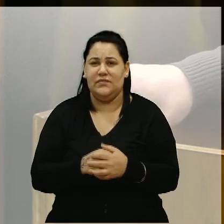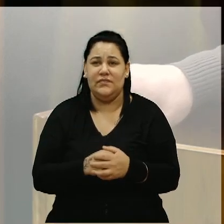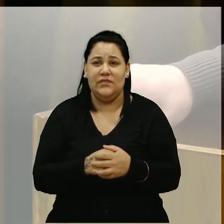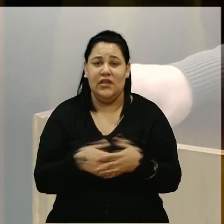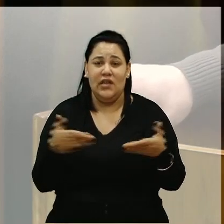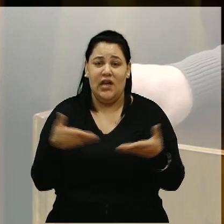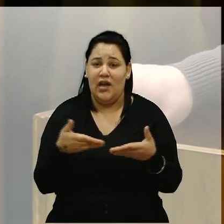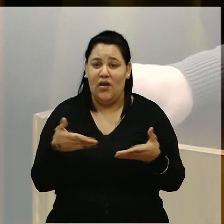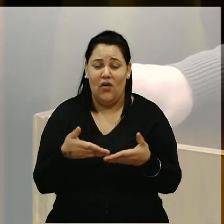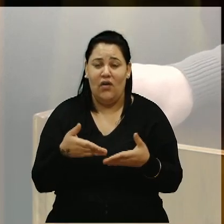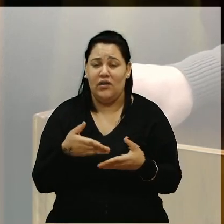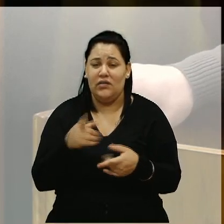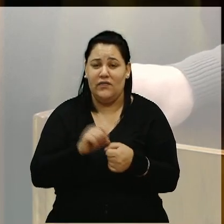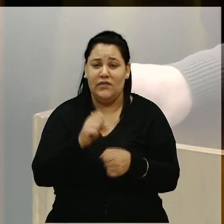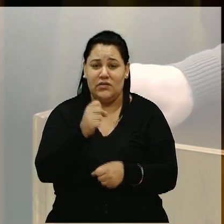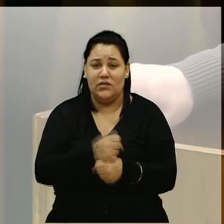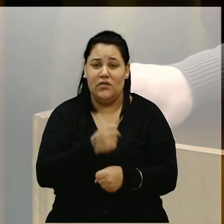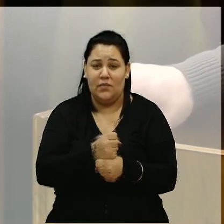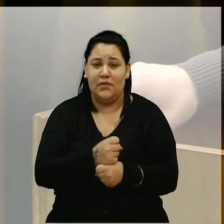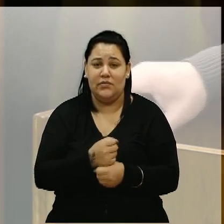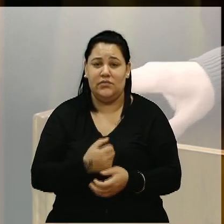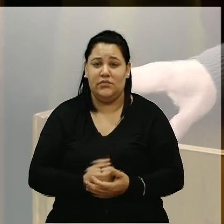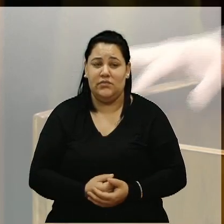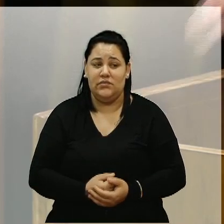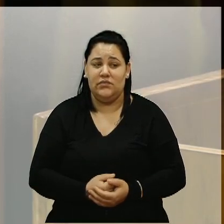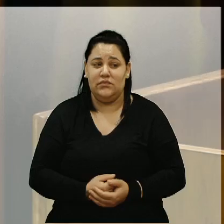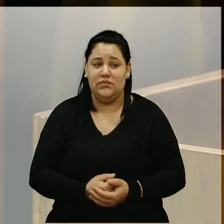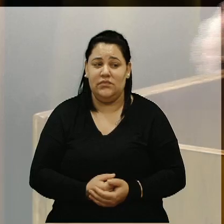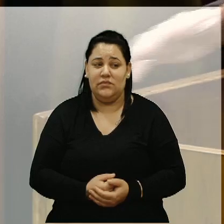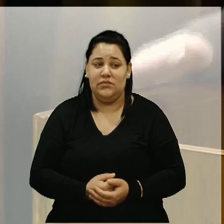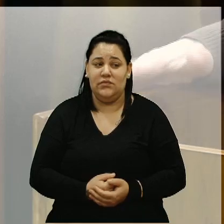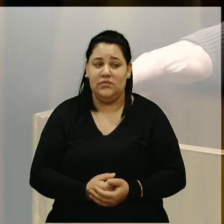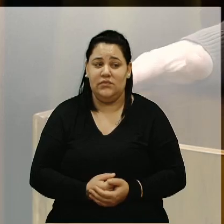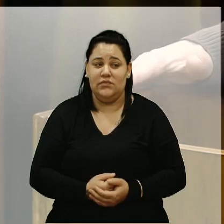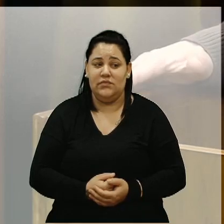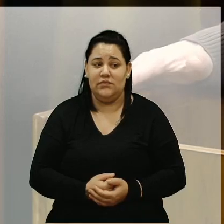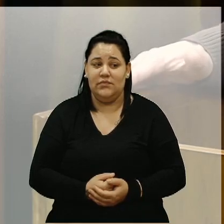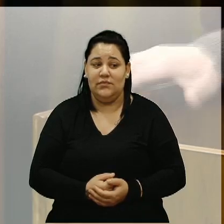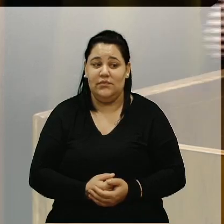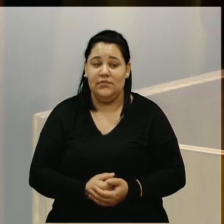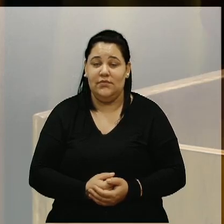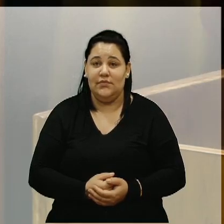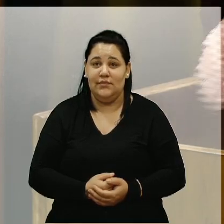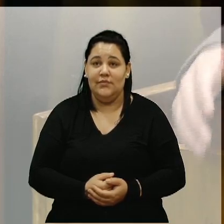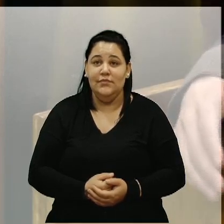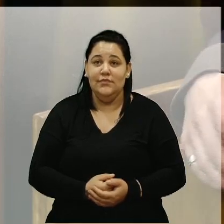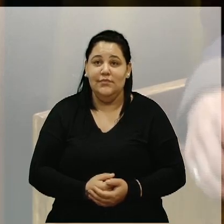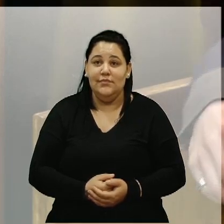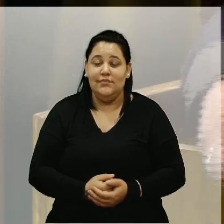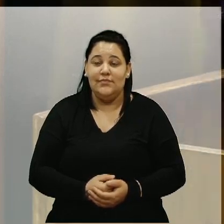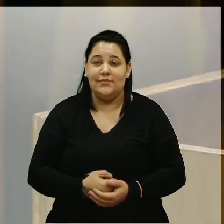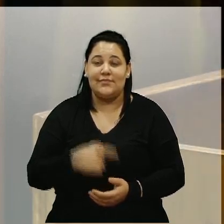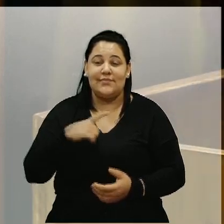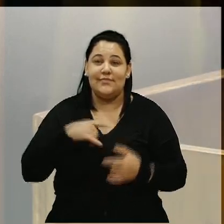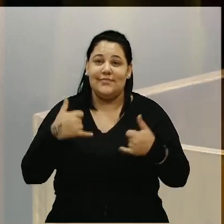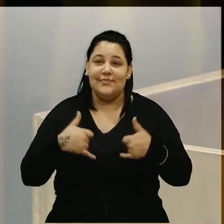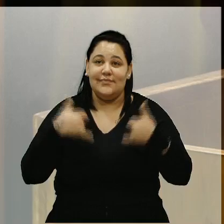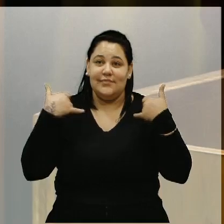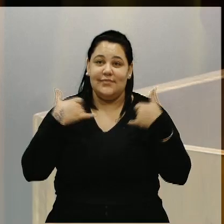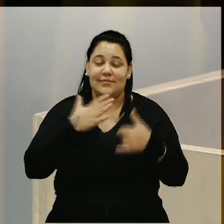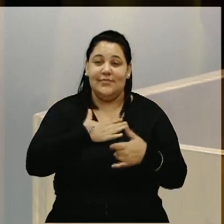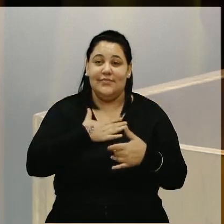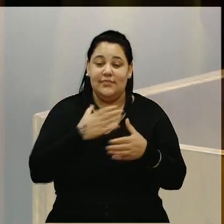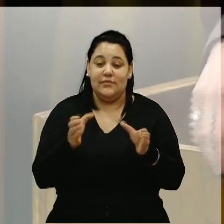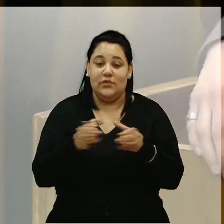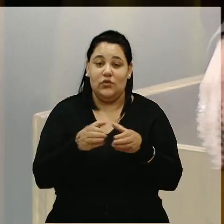papel agora. Por quê? Porque eu tenho orgulho da minha assessoria. Eu tenho orgulho da minha equipe, como as demais